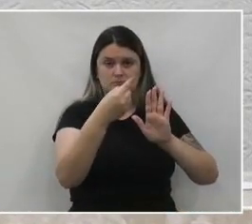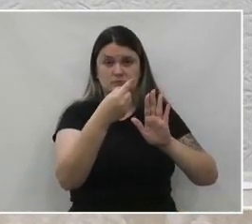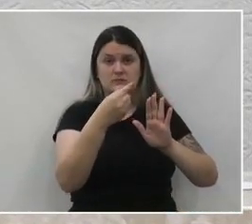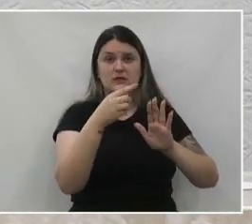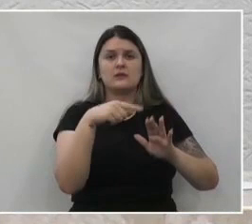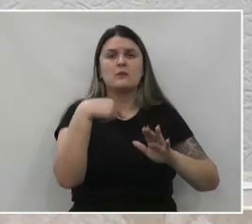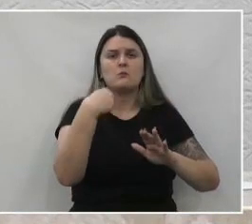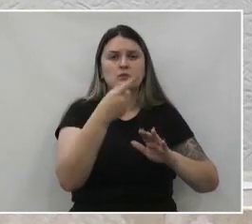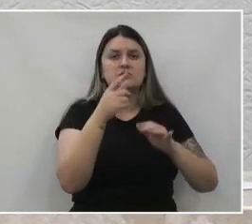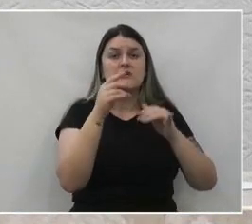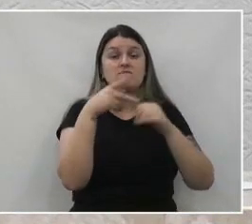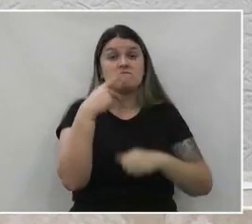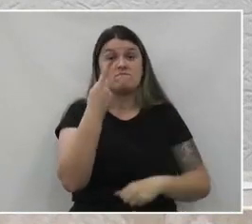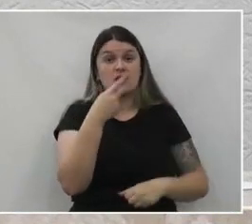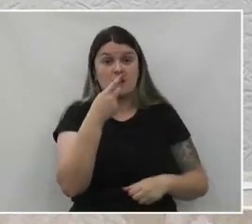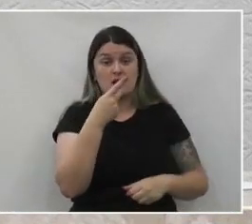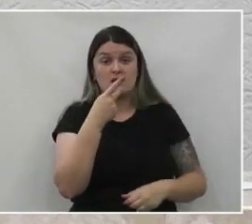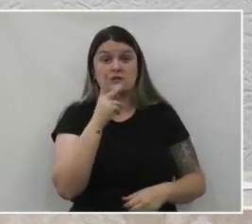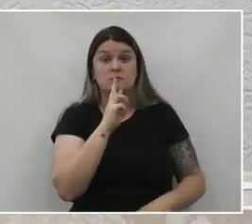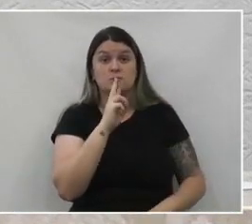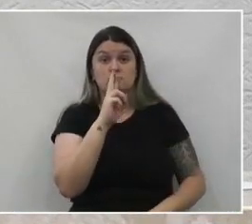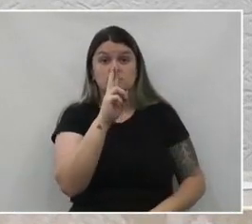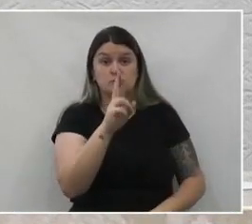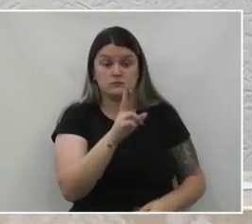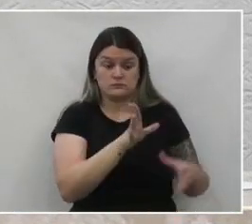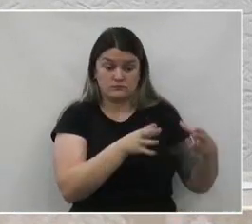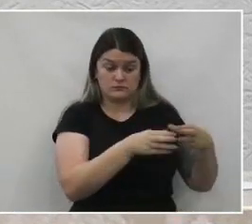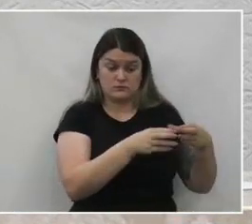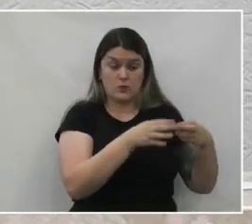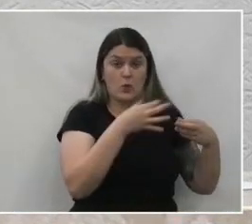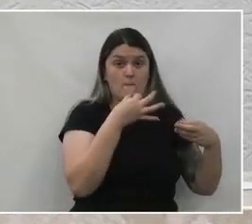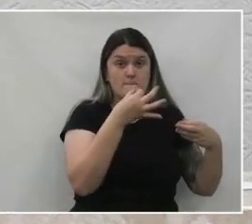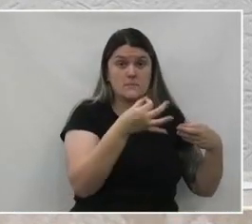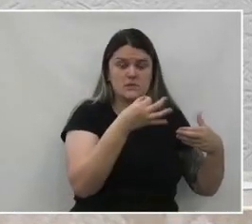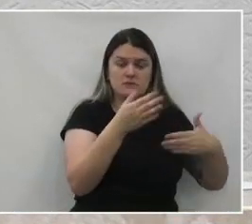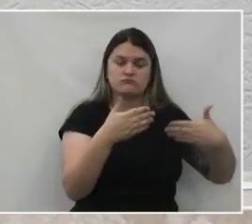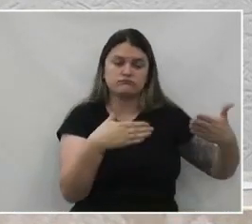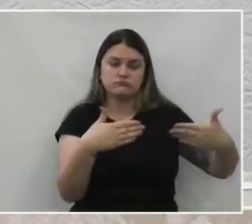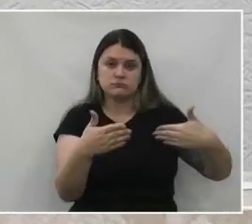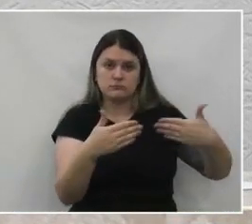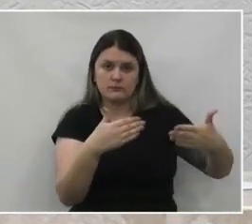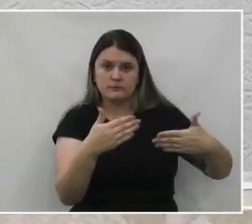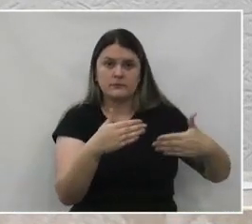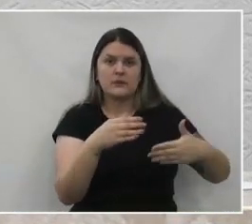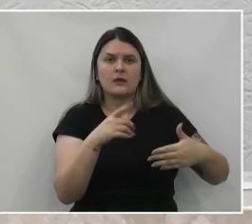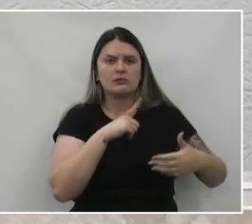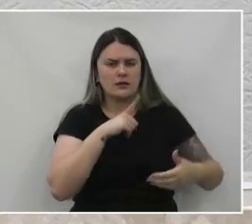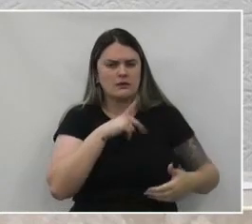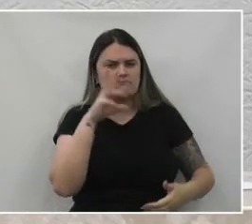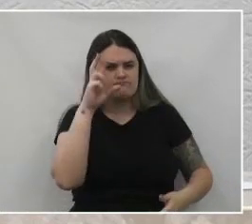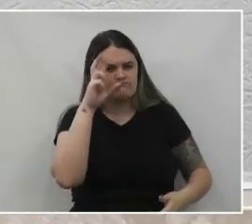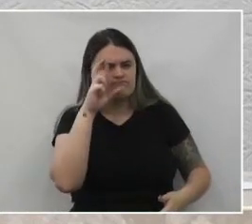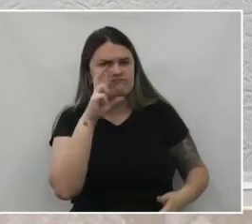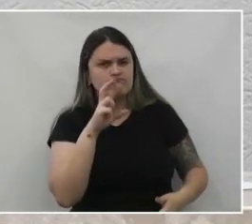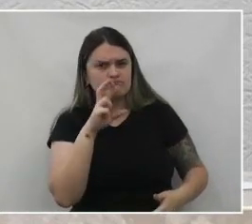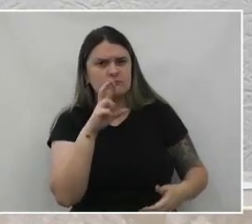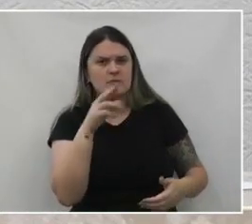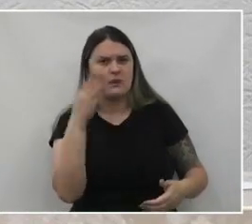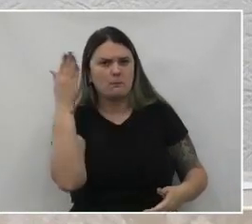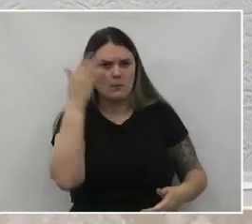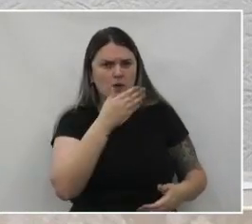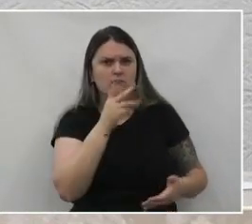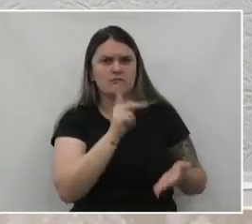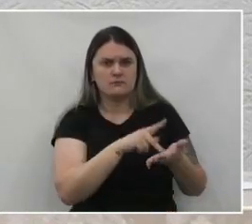a decisão monocrática ou do órgão colegiado, com respectivo trânsito em julgado e certificado seu integral cumprimento,